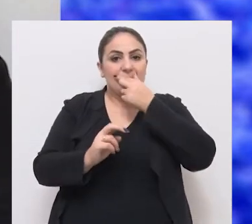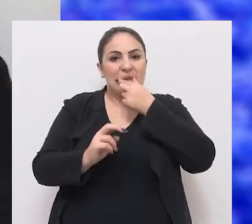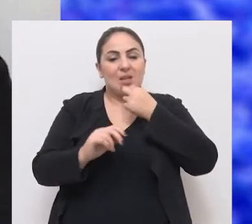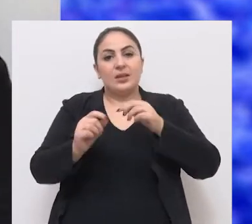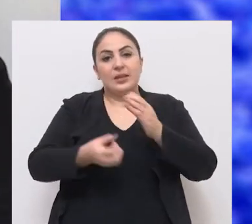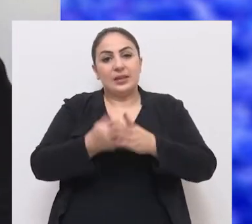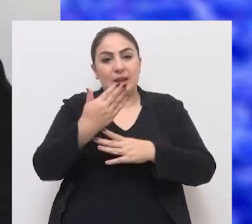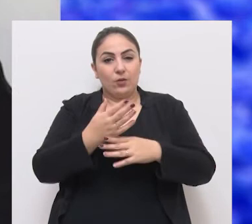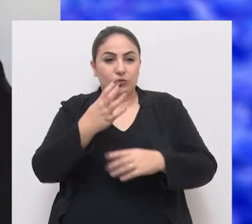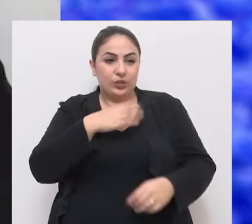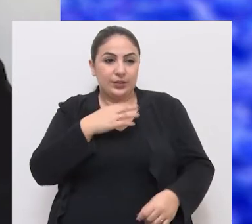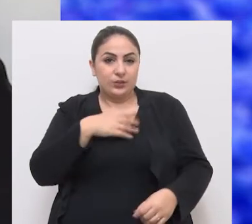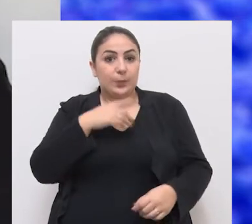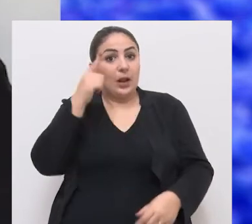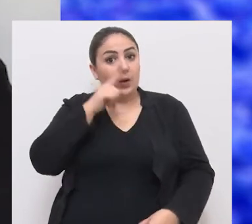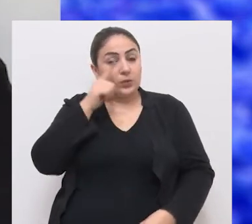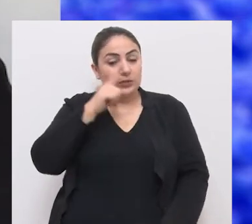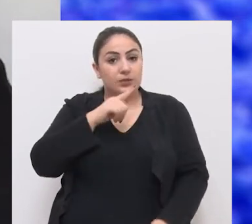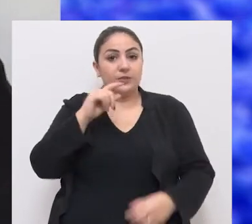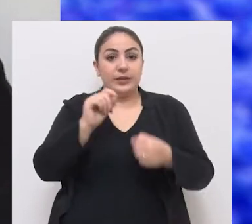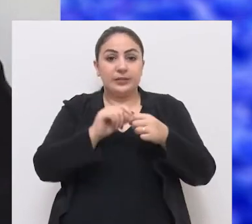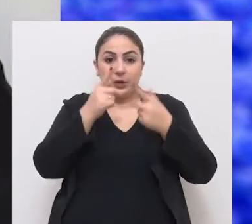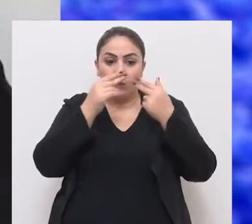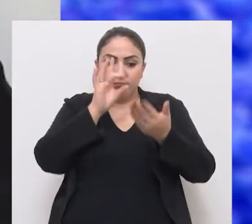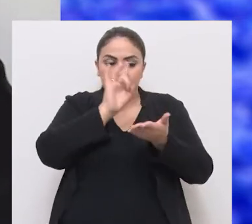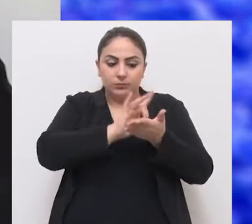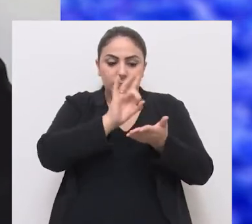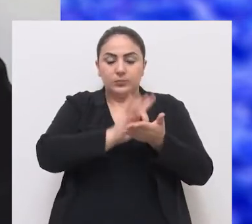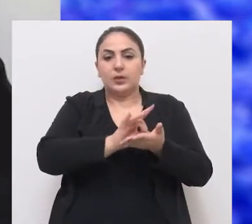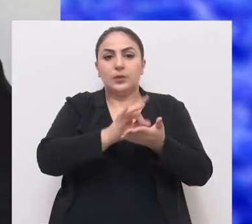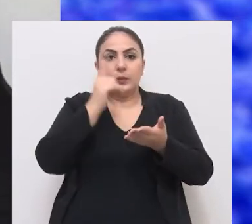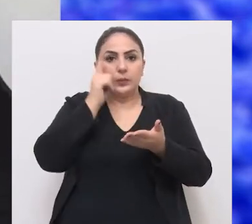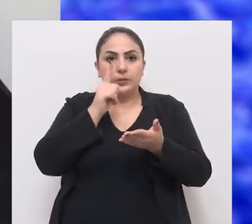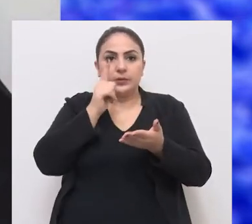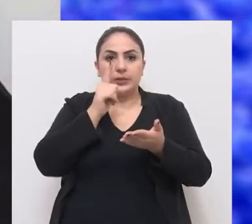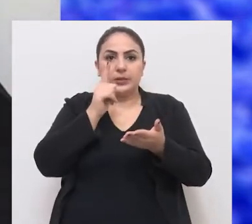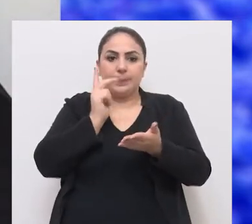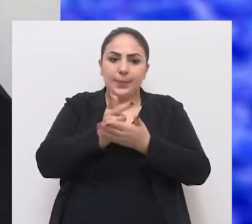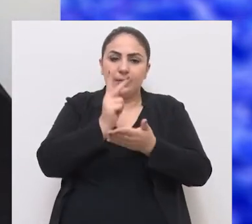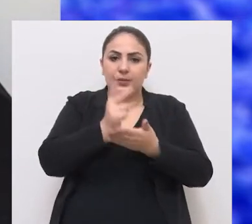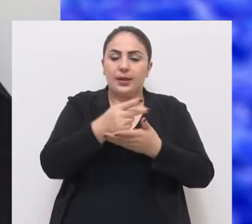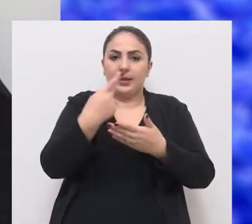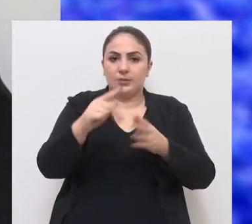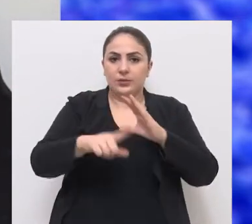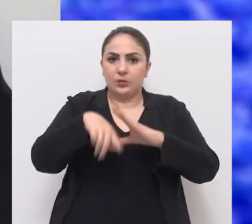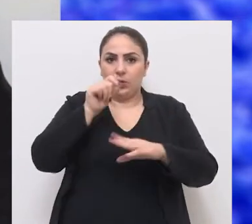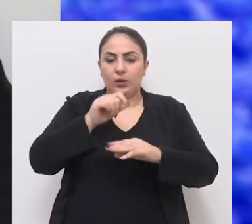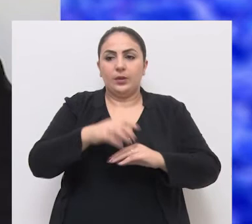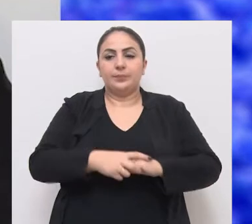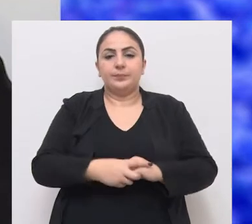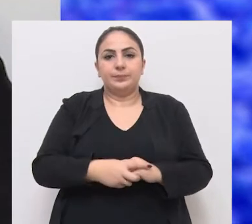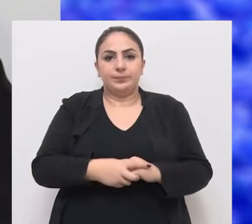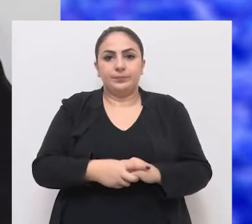antes dela... para ela conseguir ser dada com firmeza, você se sustentar nessa decisão,